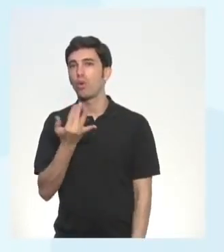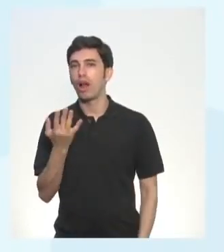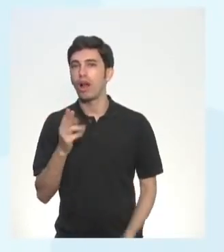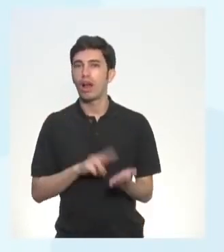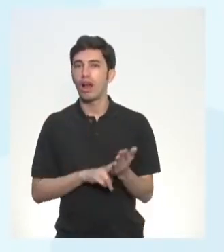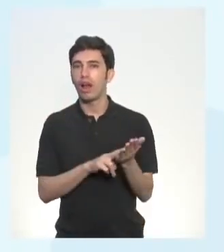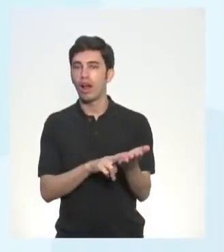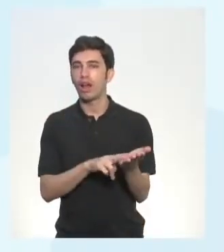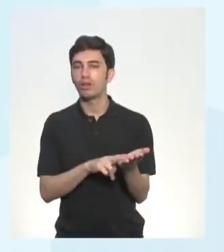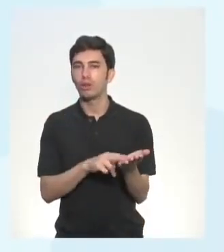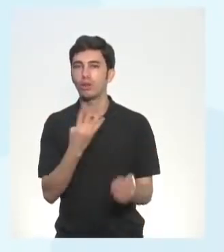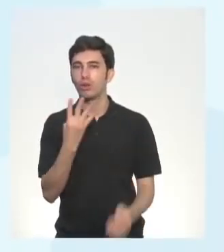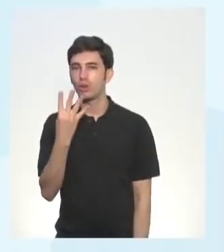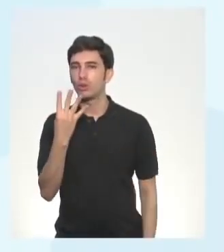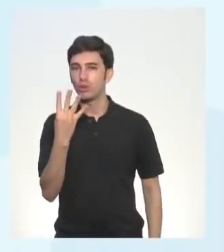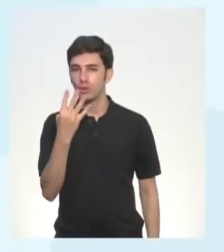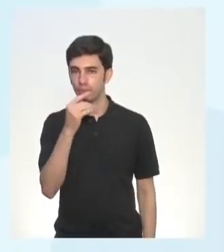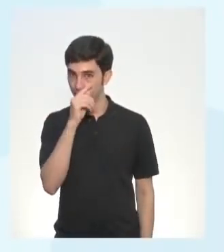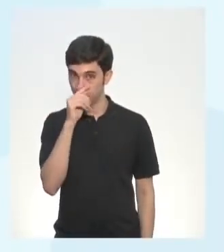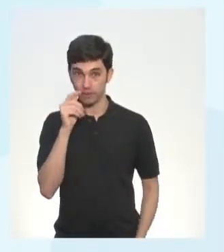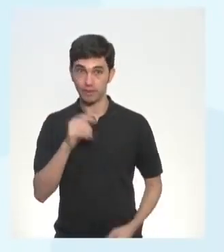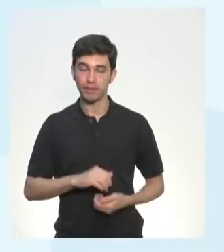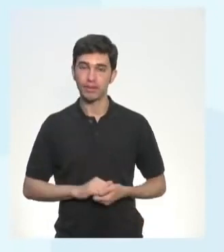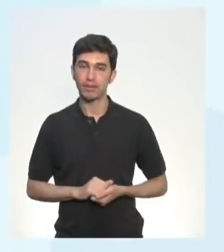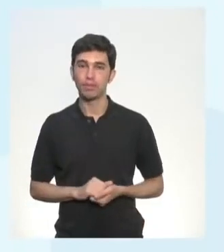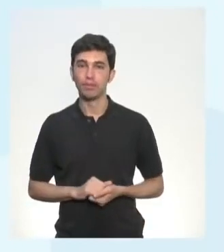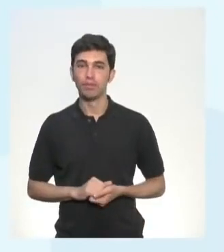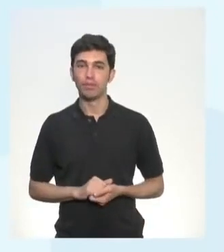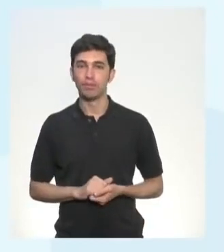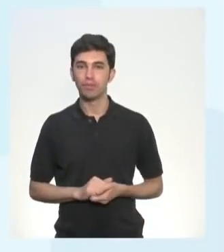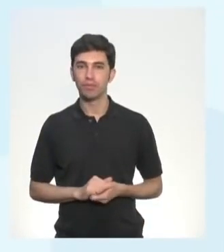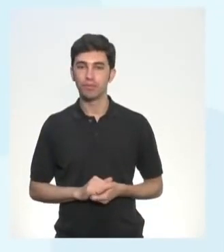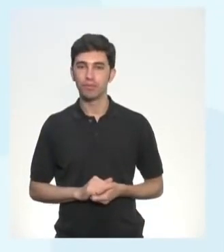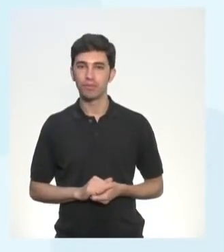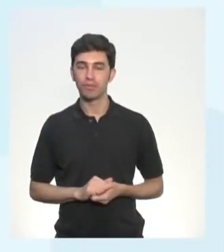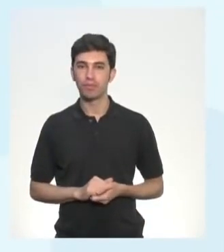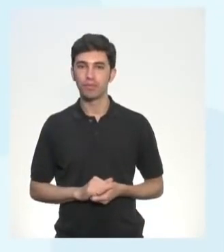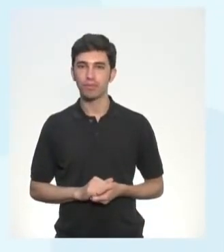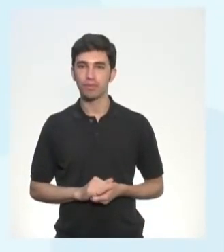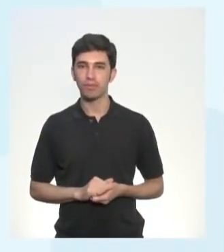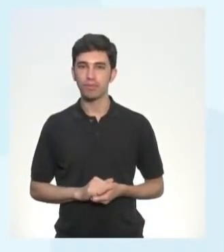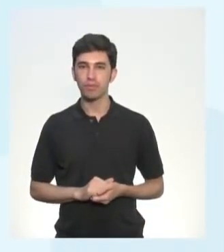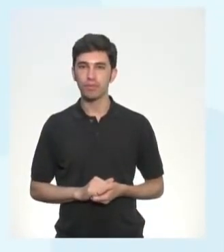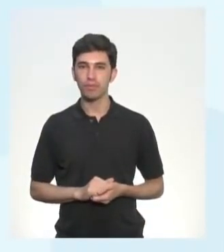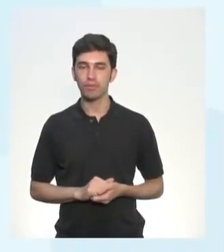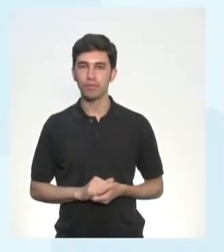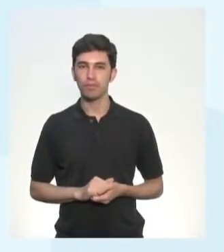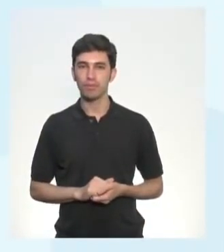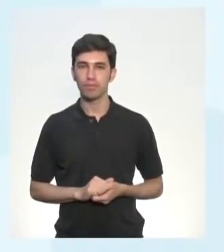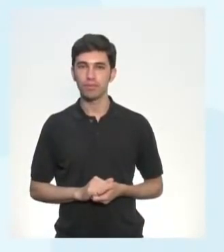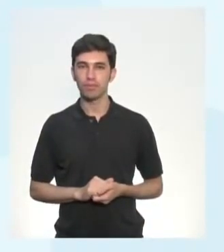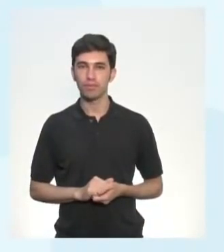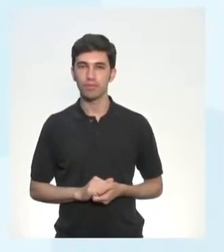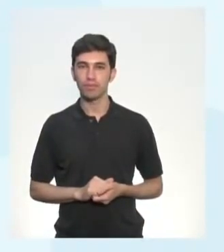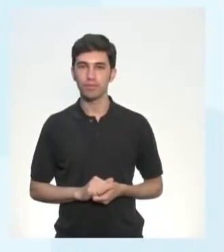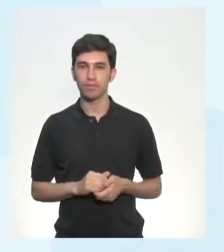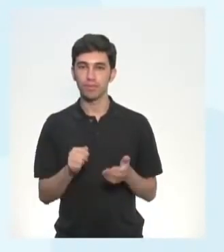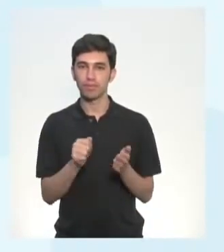pessoal, as outras 4, todas têm ou solicitação ou reclamação. Vamos para a próxima